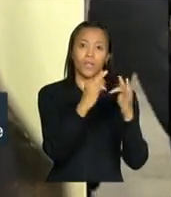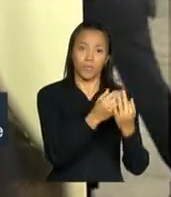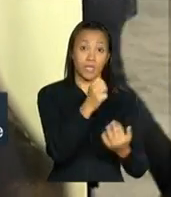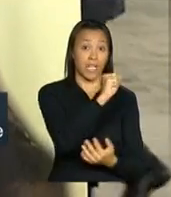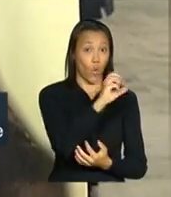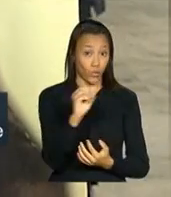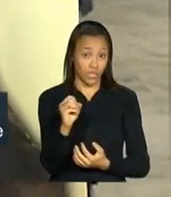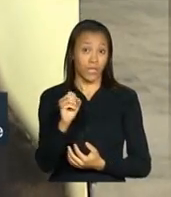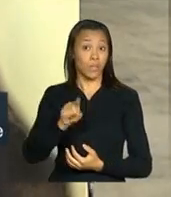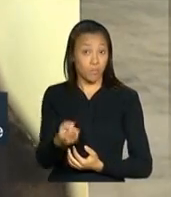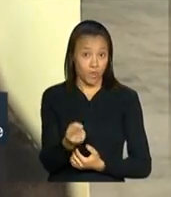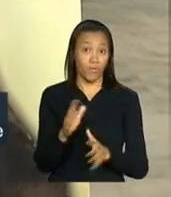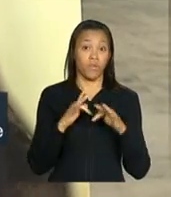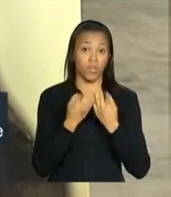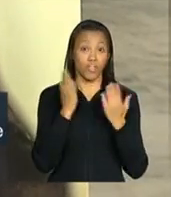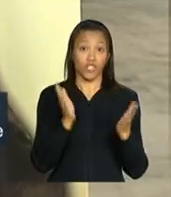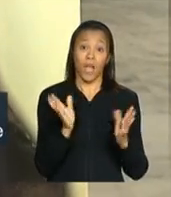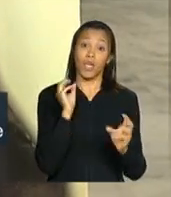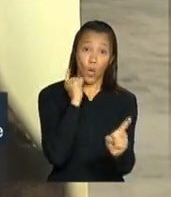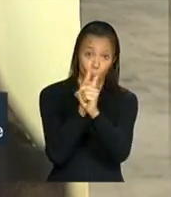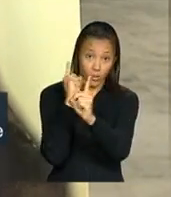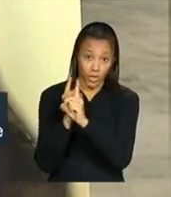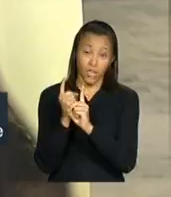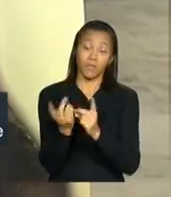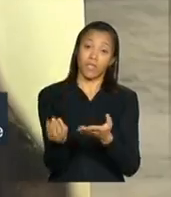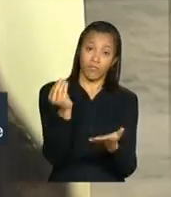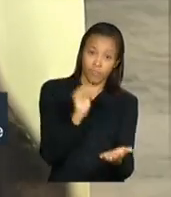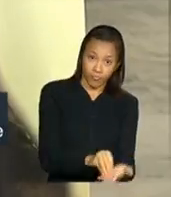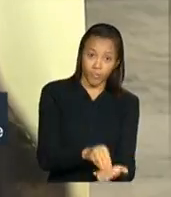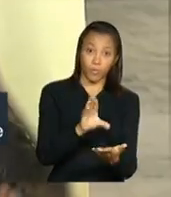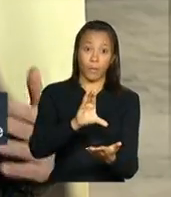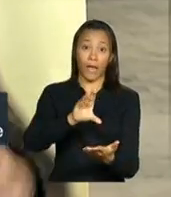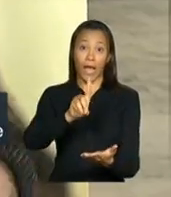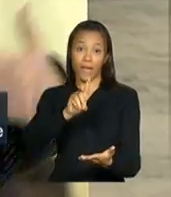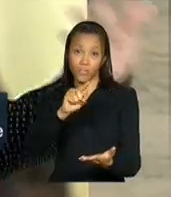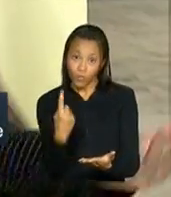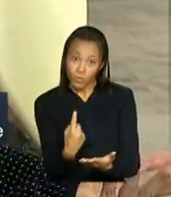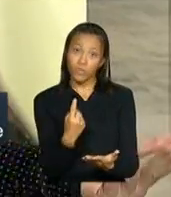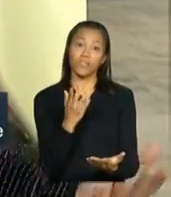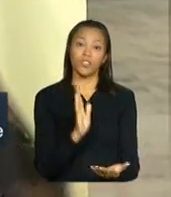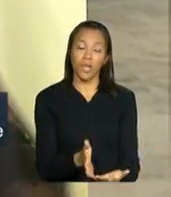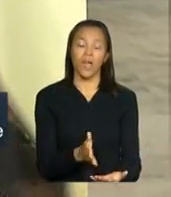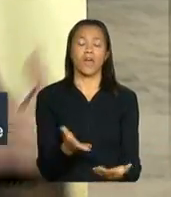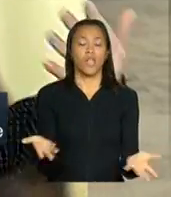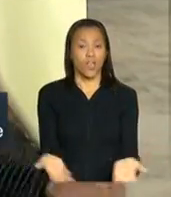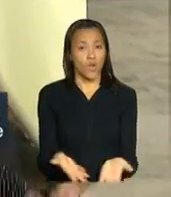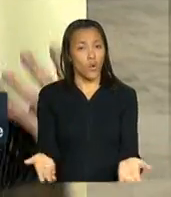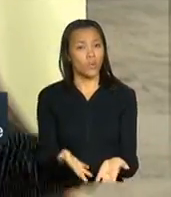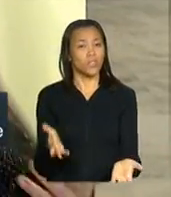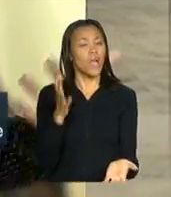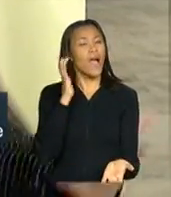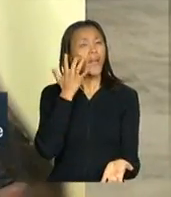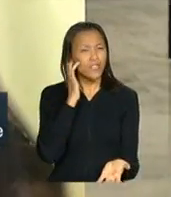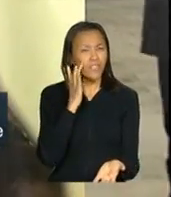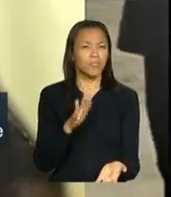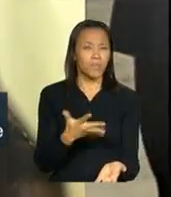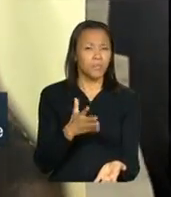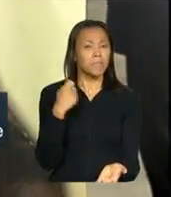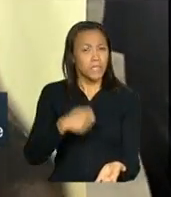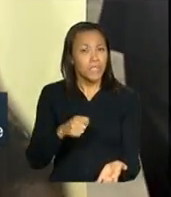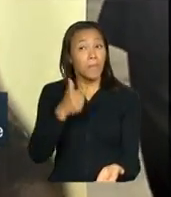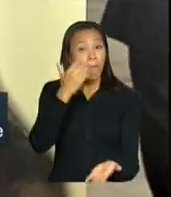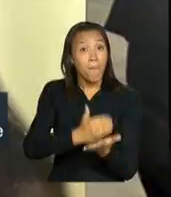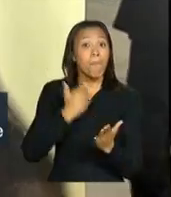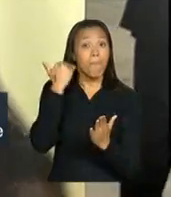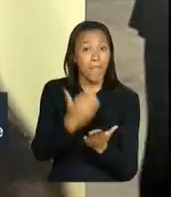que estavam fora do cadastro único em situação de extrema pobreza e estimamos agora que a gente tenha que localizar